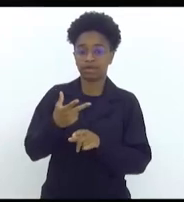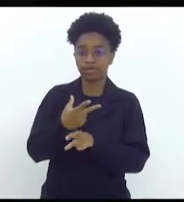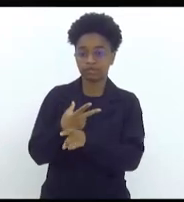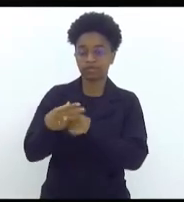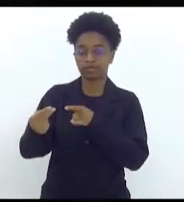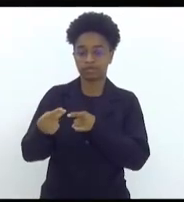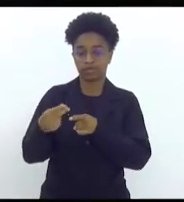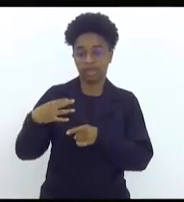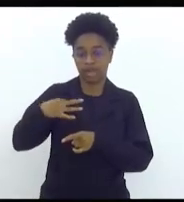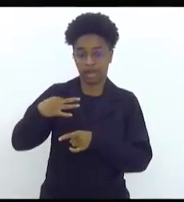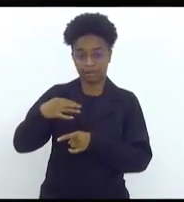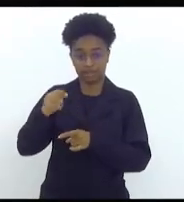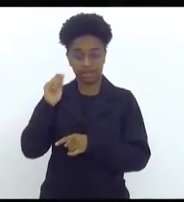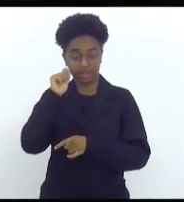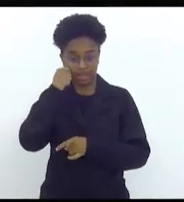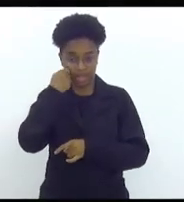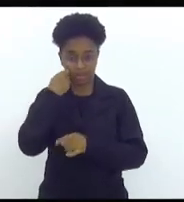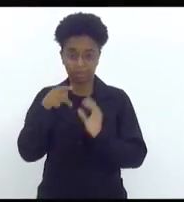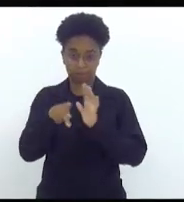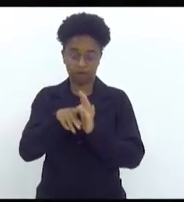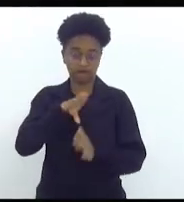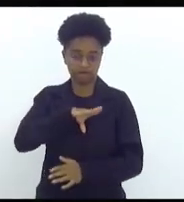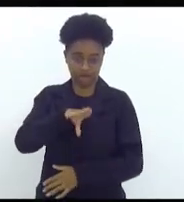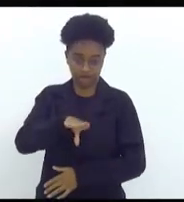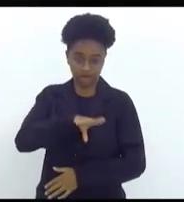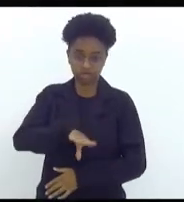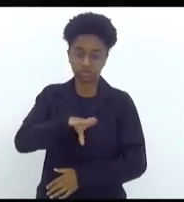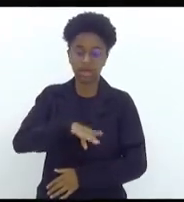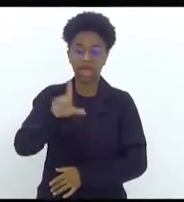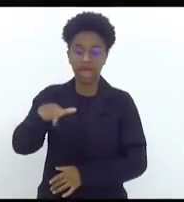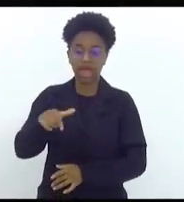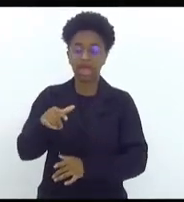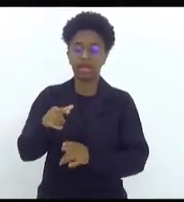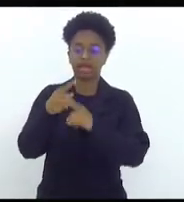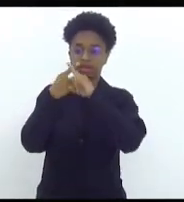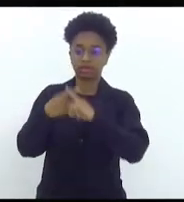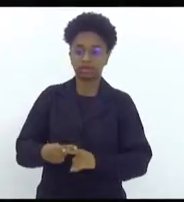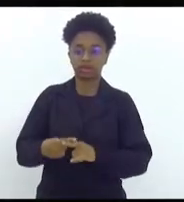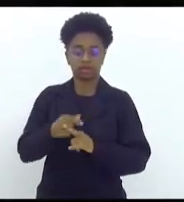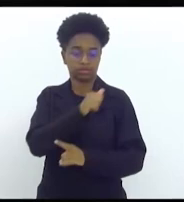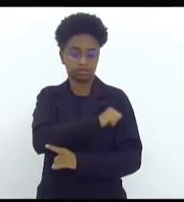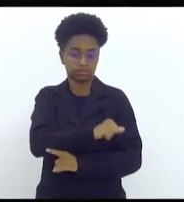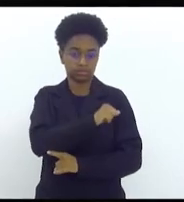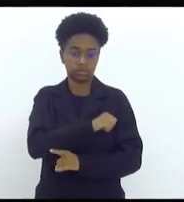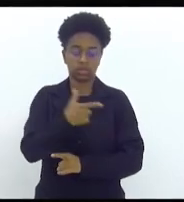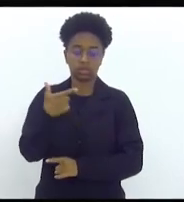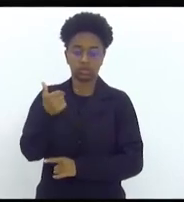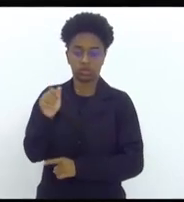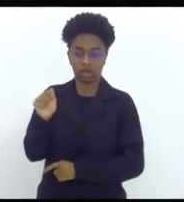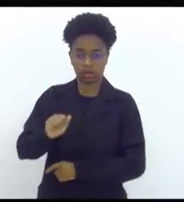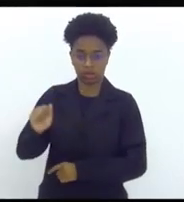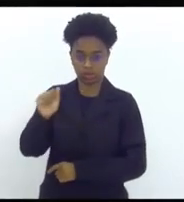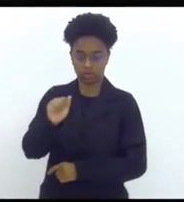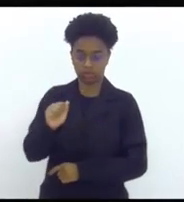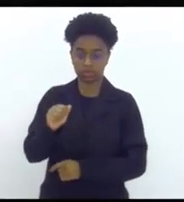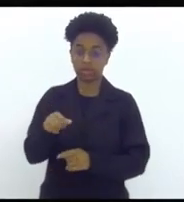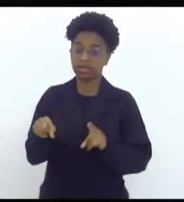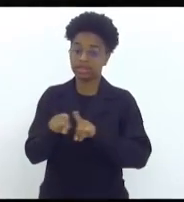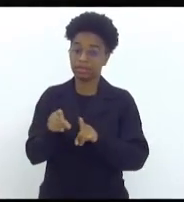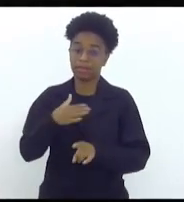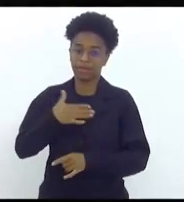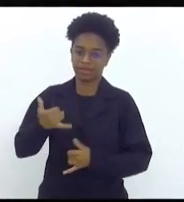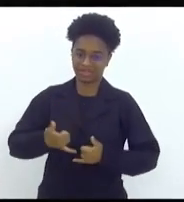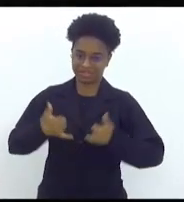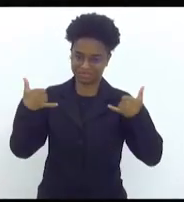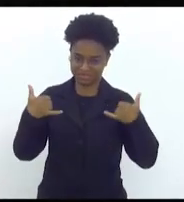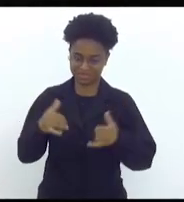no camisas negras do Vasco foi lá campeonato carioca de 12 de agosto e também é o meu